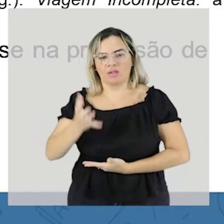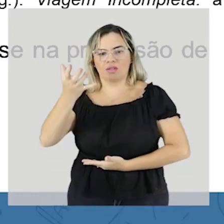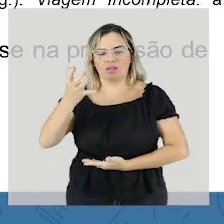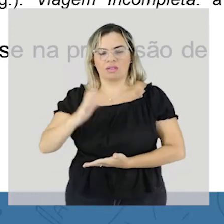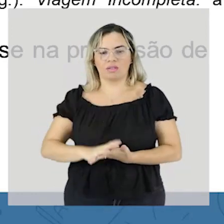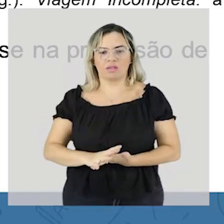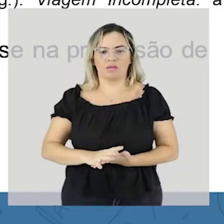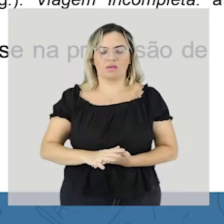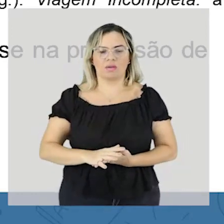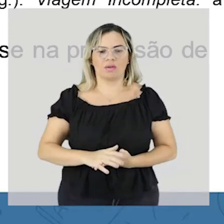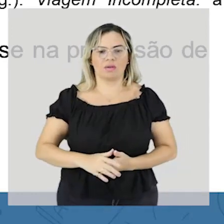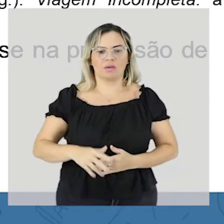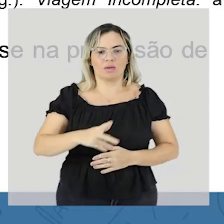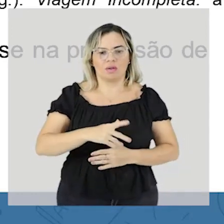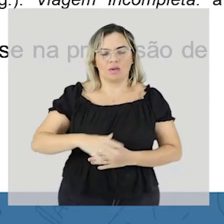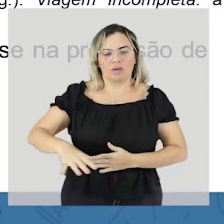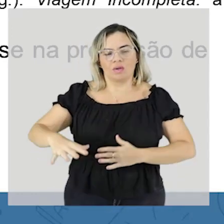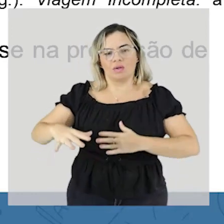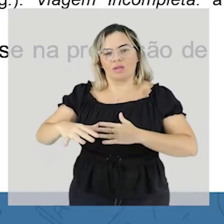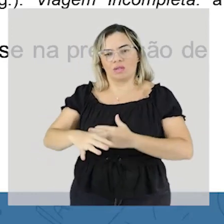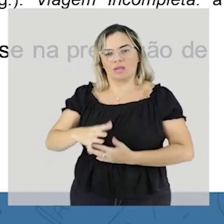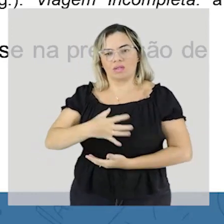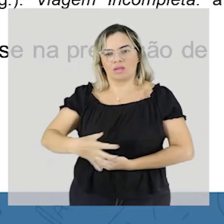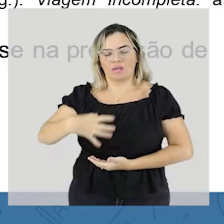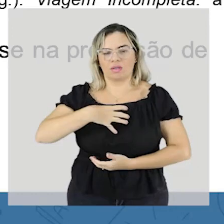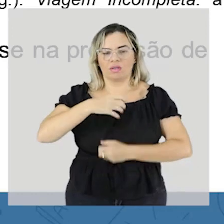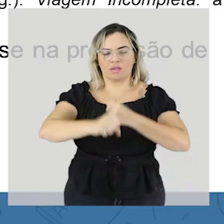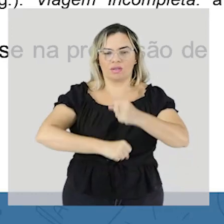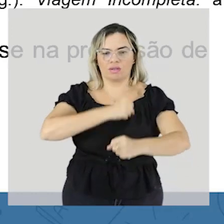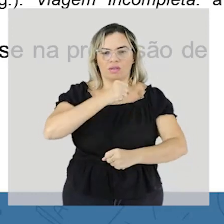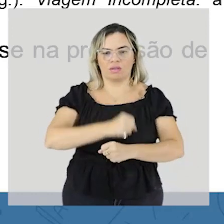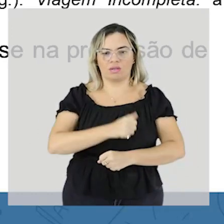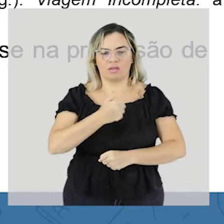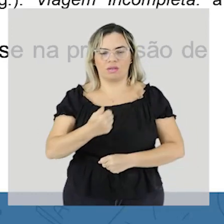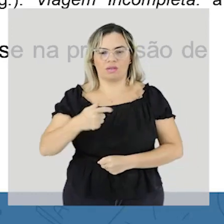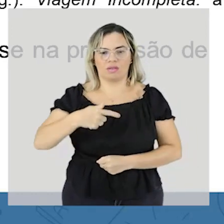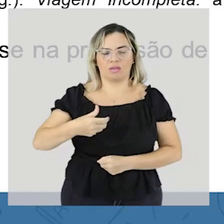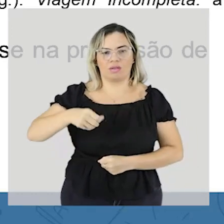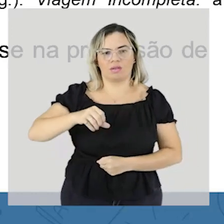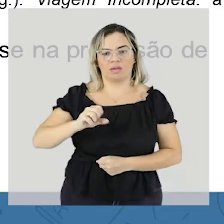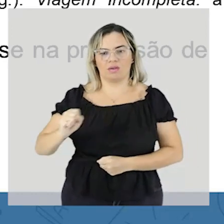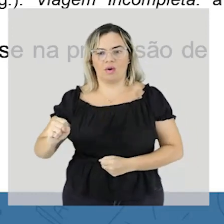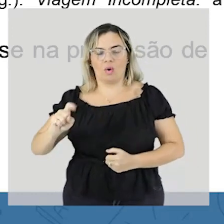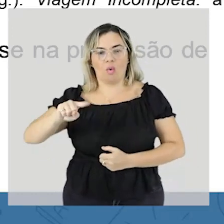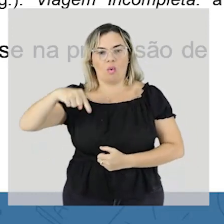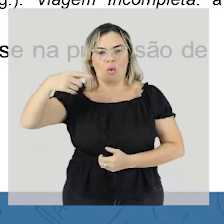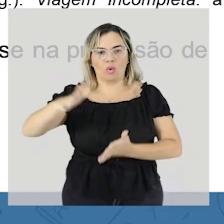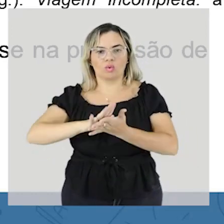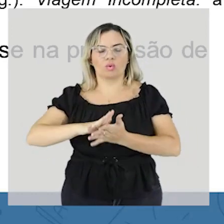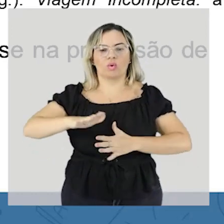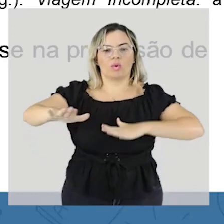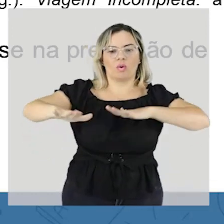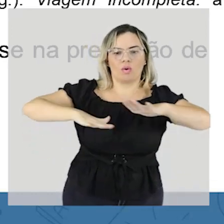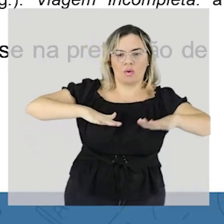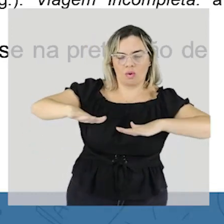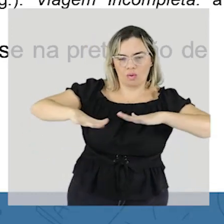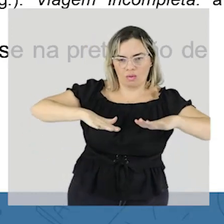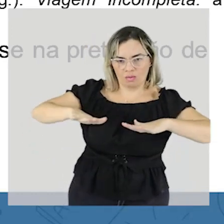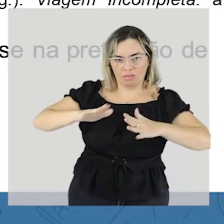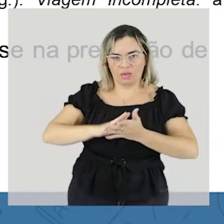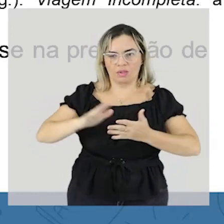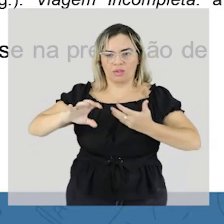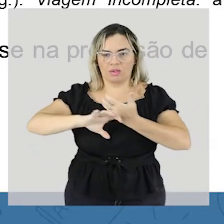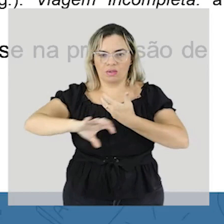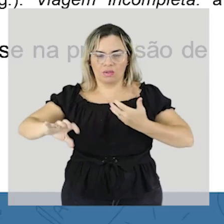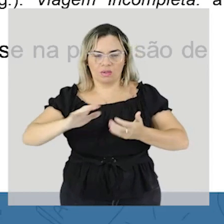em 1798, e aqui nós estamos falando de um outro movimento separatista, esse aqui no século XVIII,